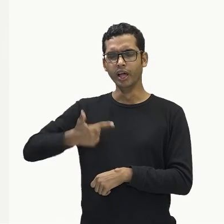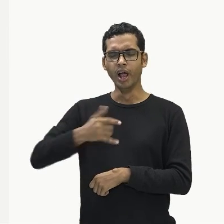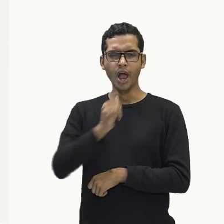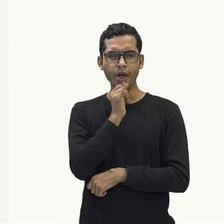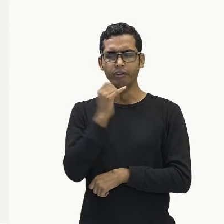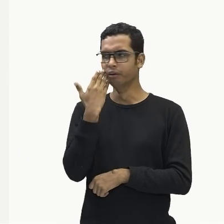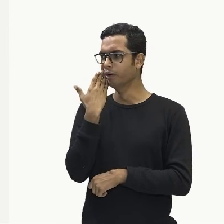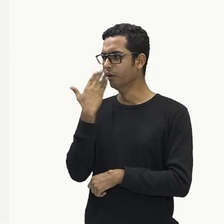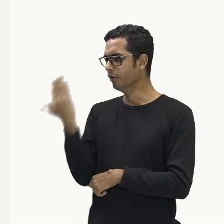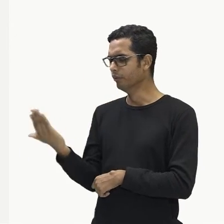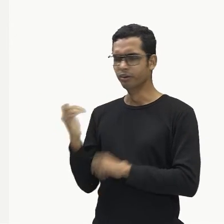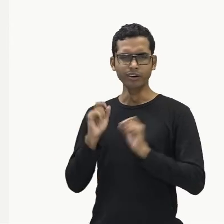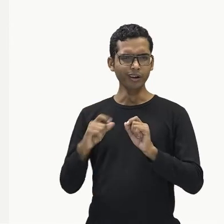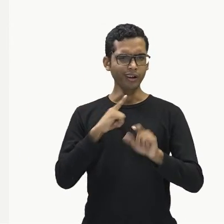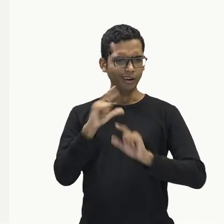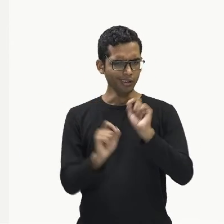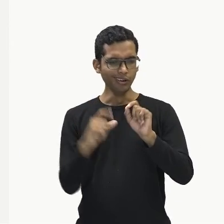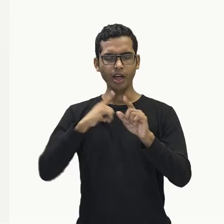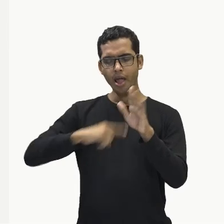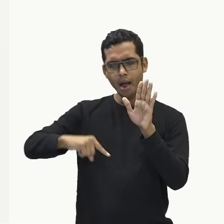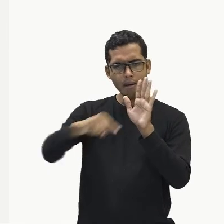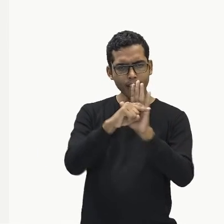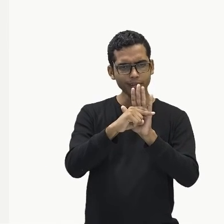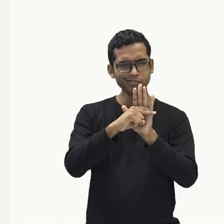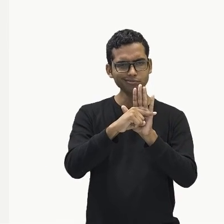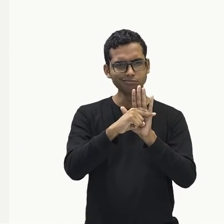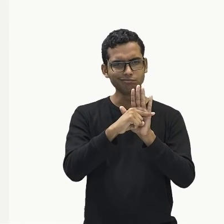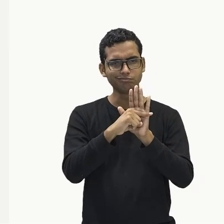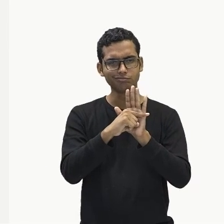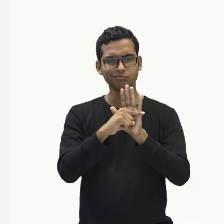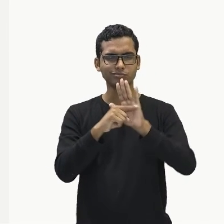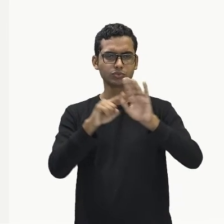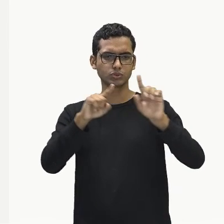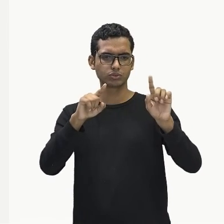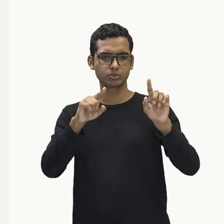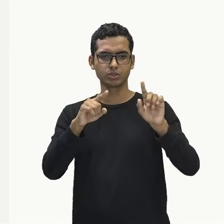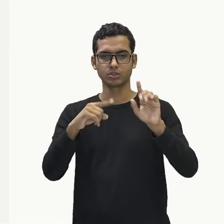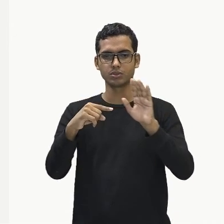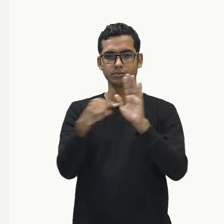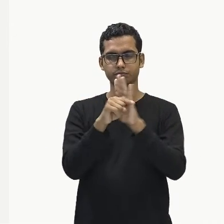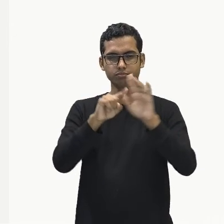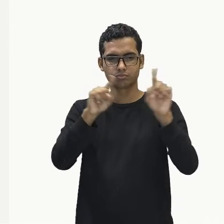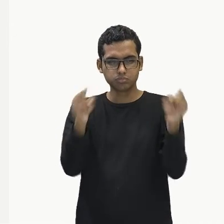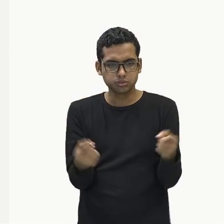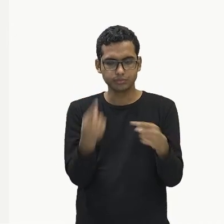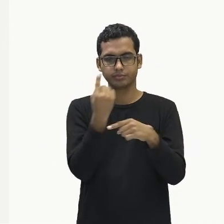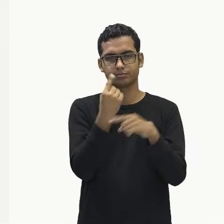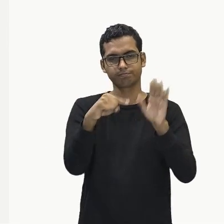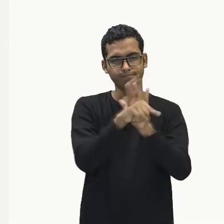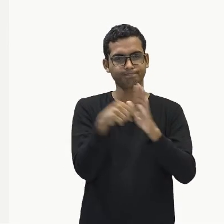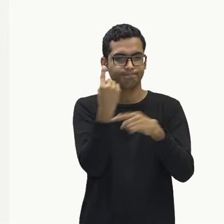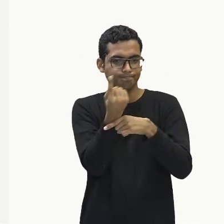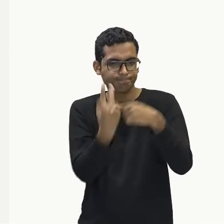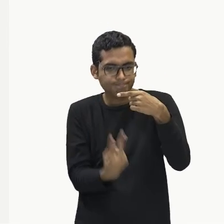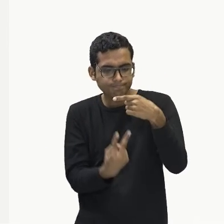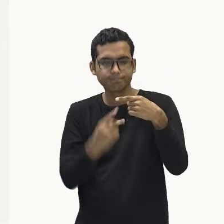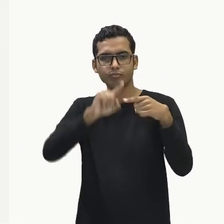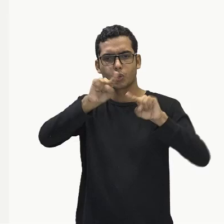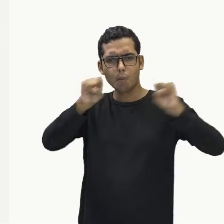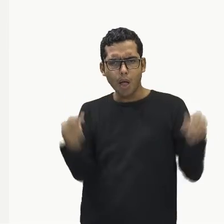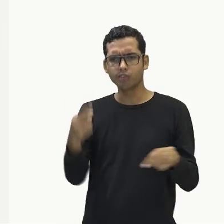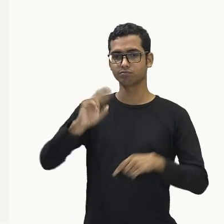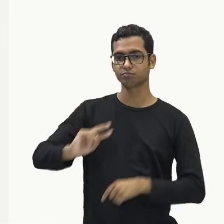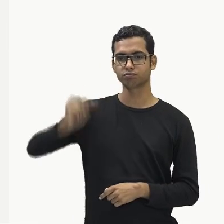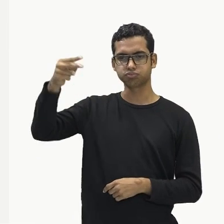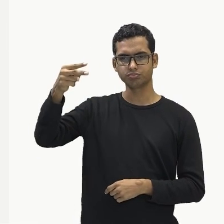eu tiver menos meio elevado ao quadrado, o que é que eu tenho que